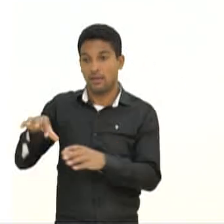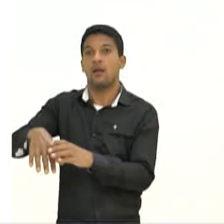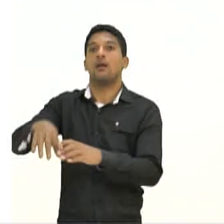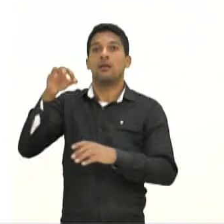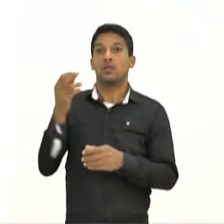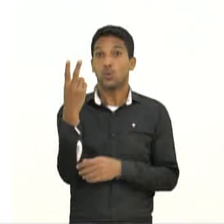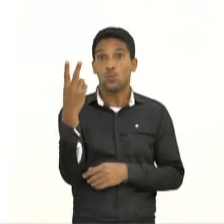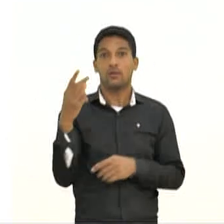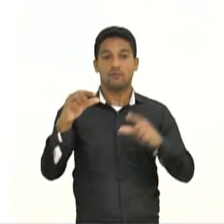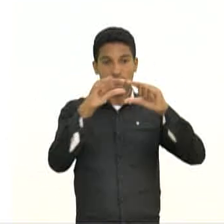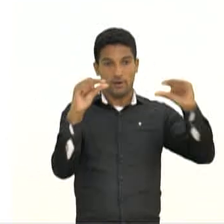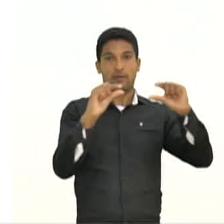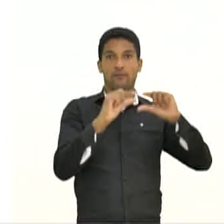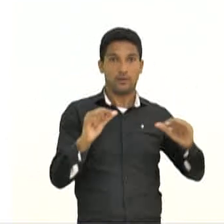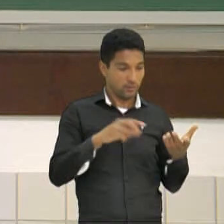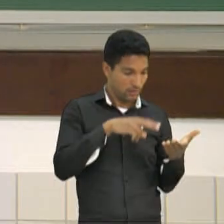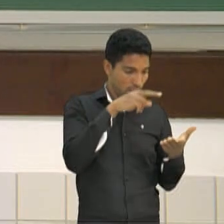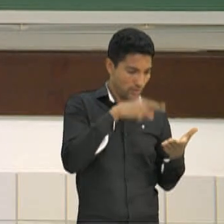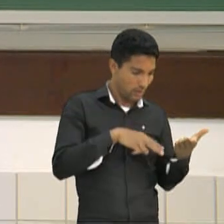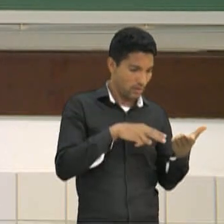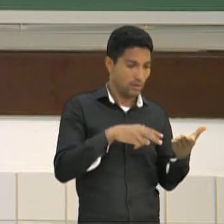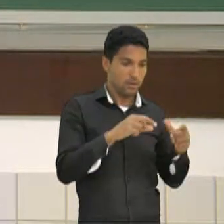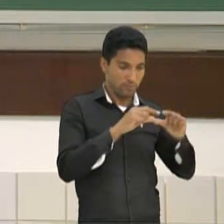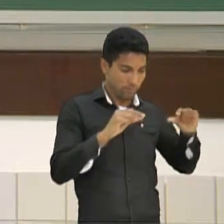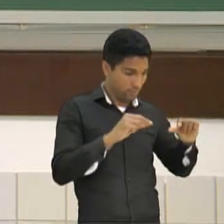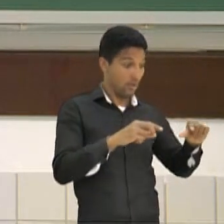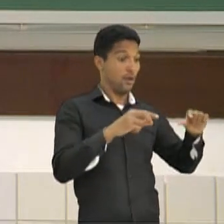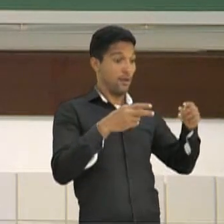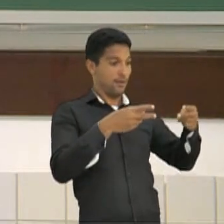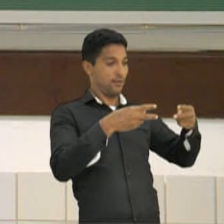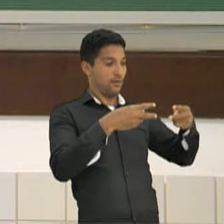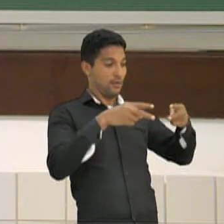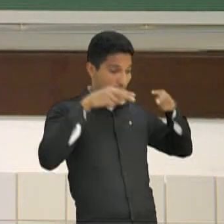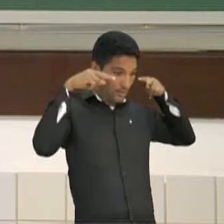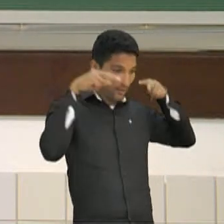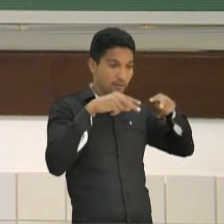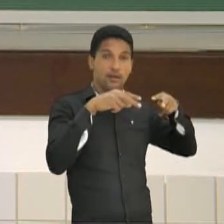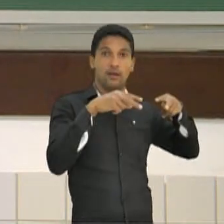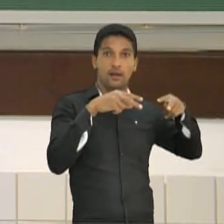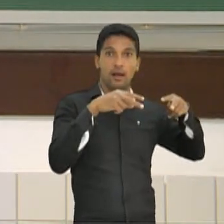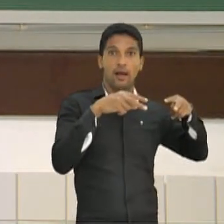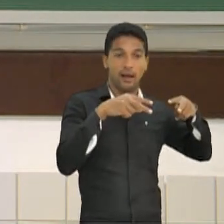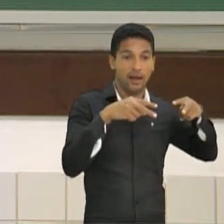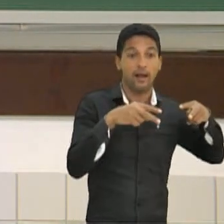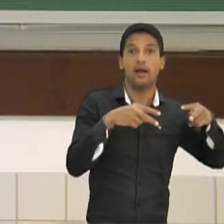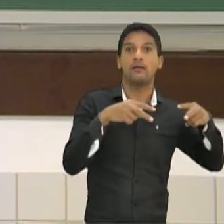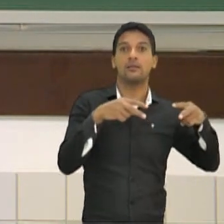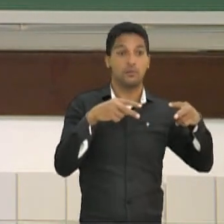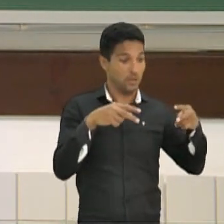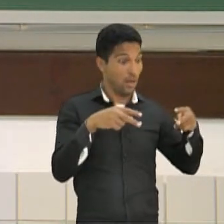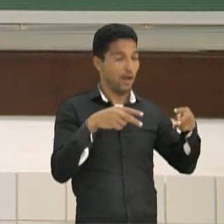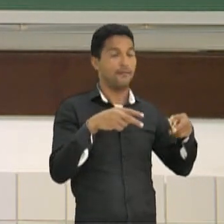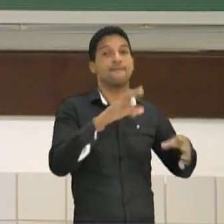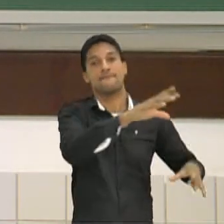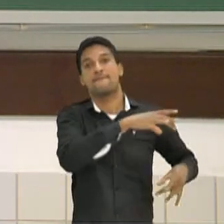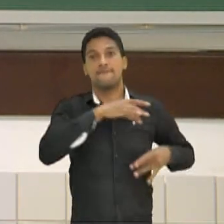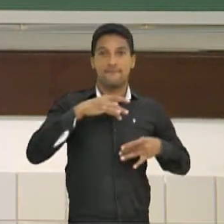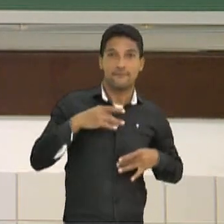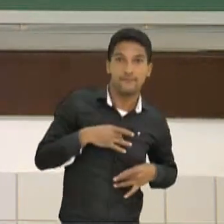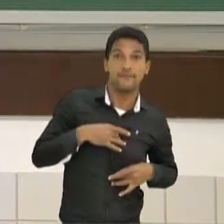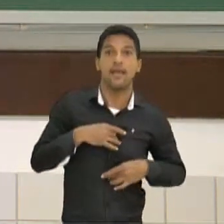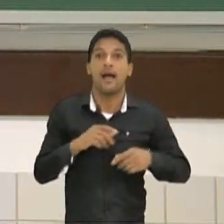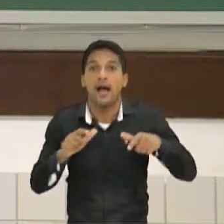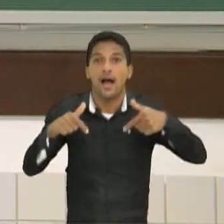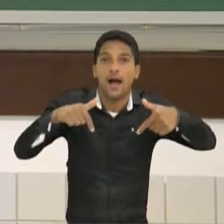encaixá-las na cena, né? Então a ideia é escreve lá frases, coloca dentro da caixa, mistura todas elas e cada jogador ali, né, que estiver